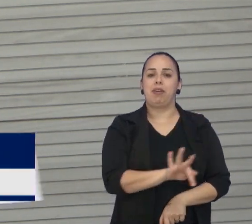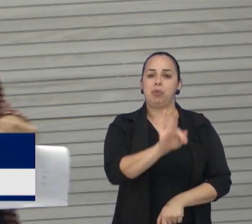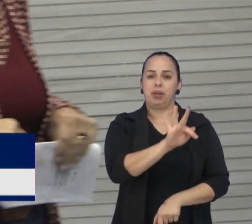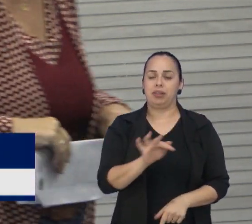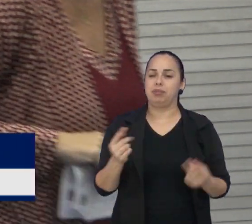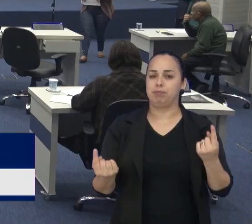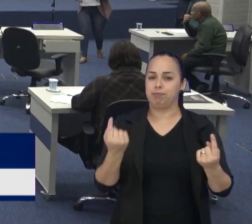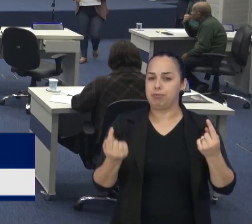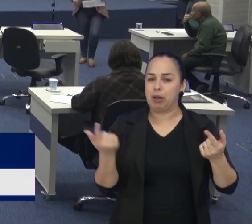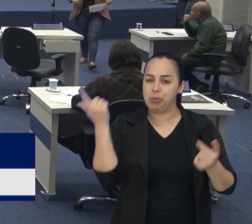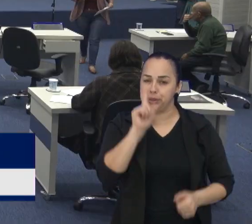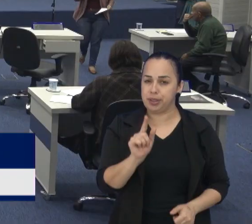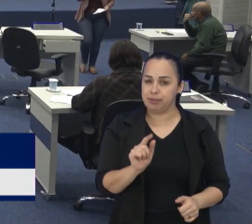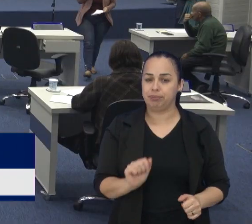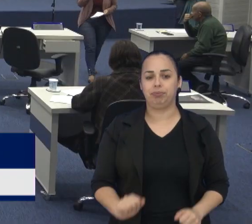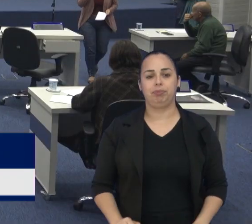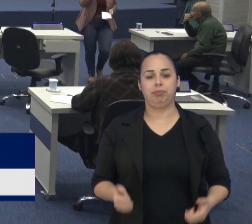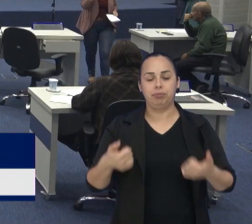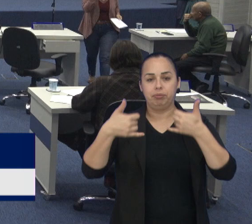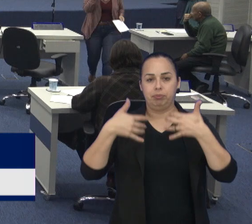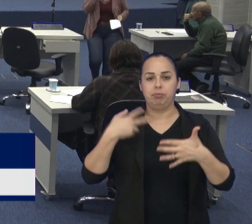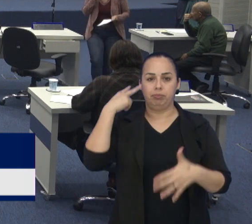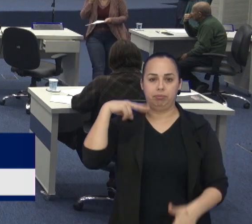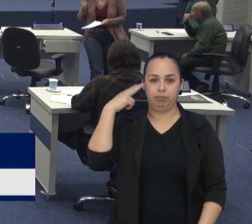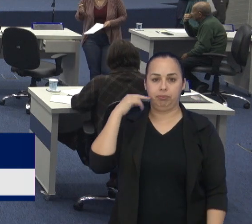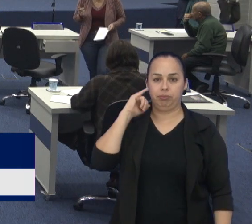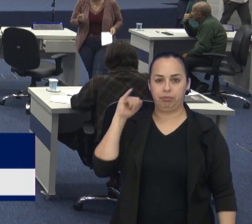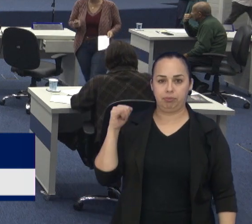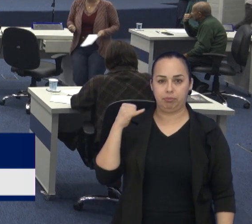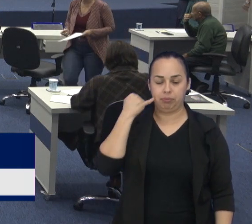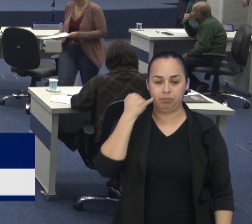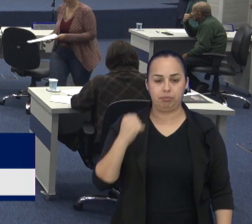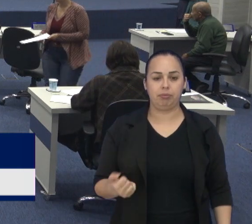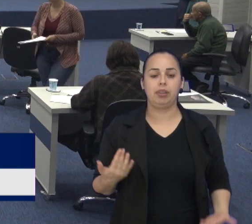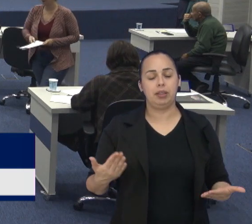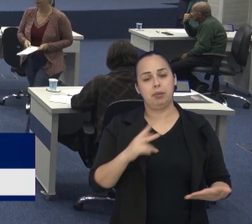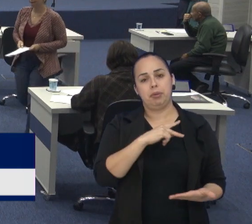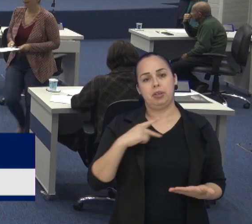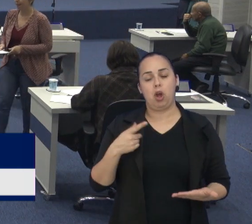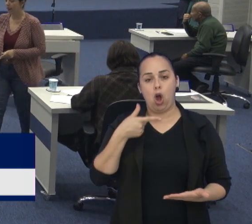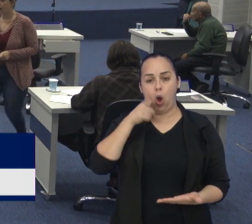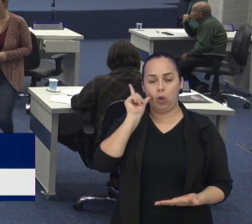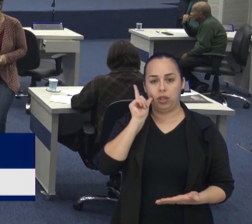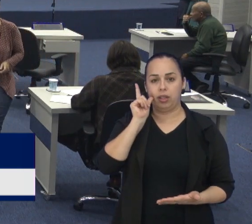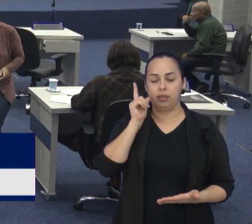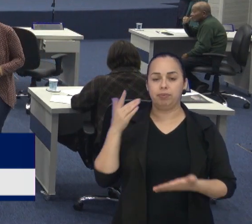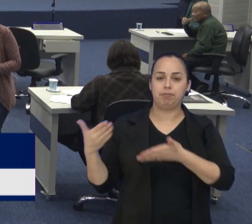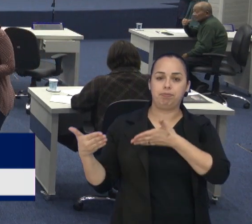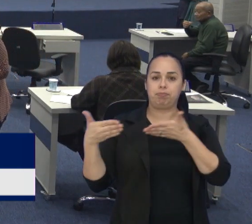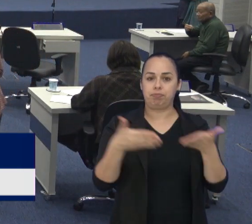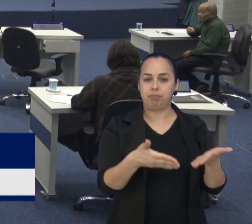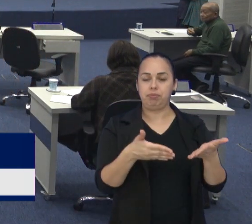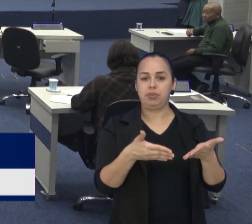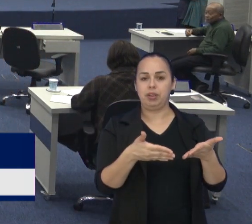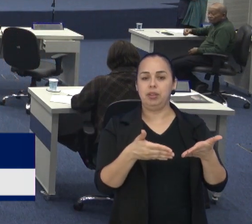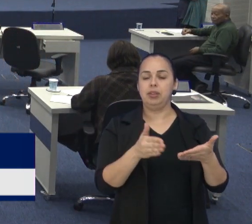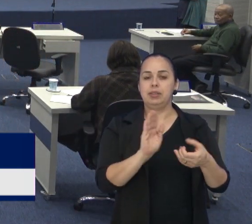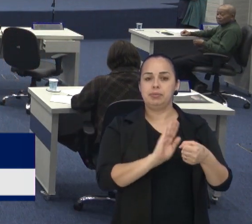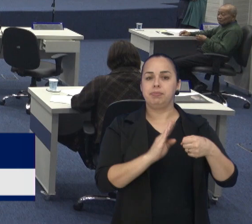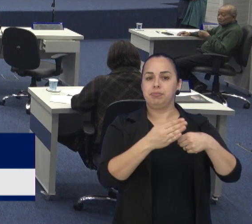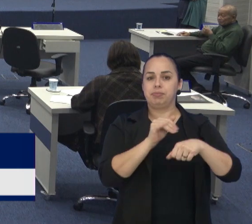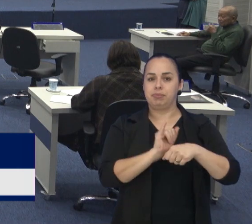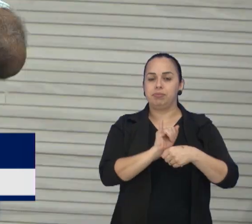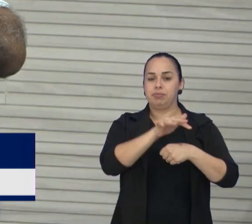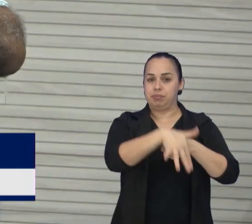município. Justificativa de votação, vereador Juvenil Silvério. Senhor presidente, ontem estivemos no bairro Interlagos, Zé Luiz